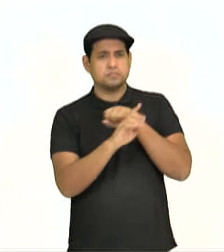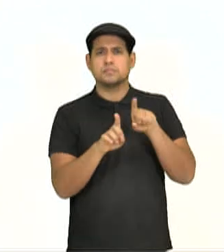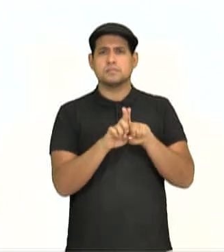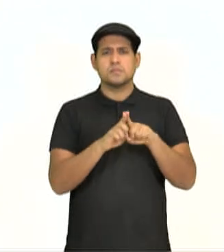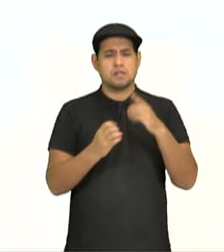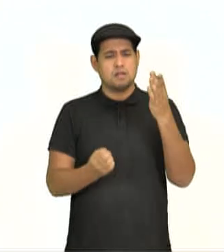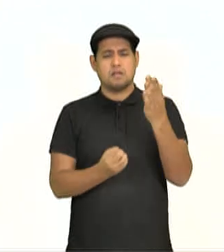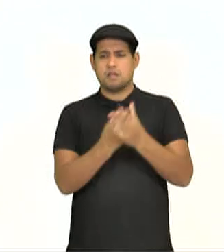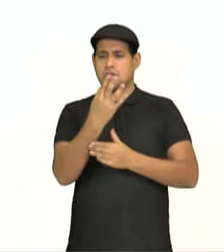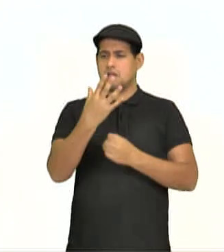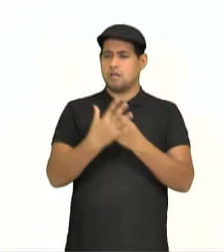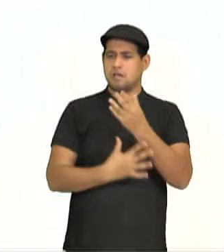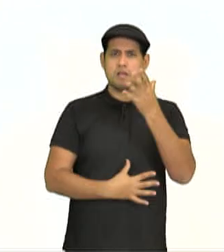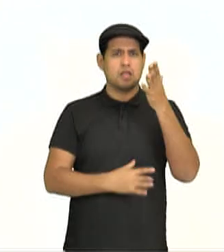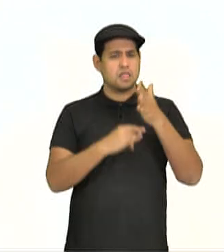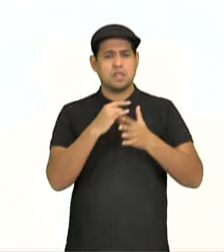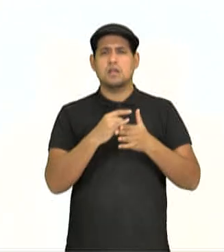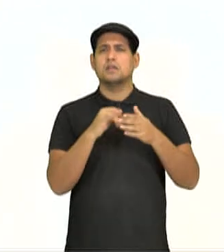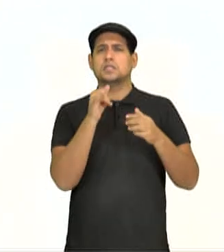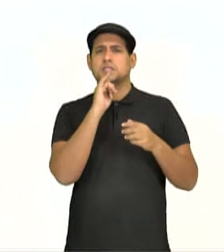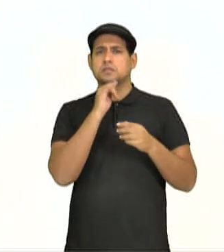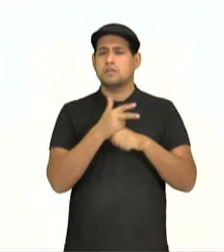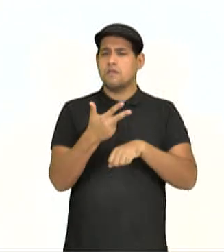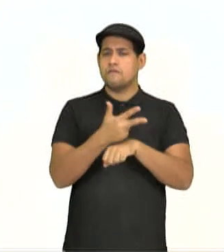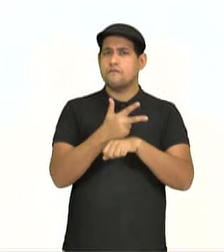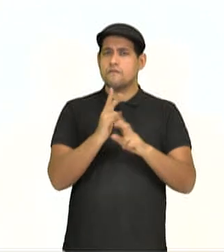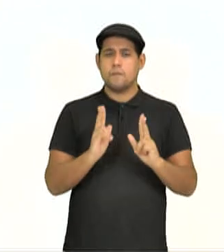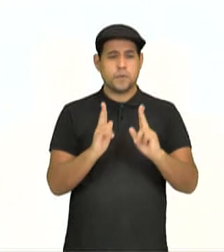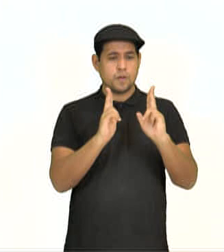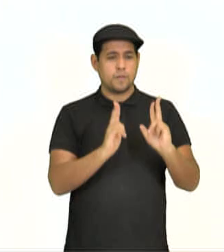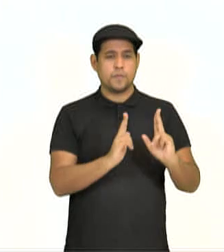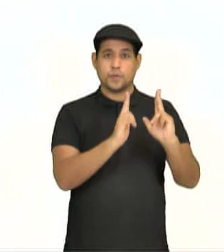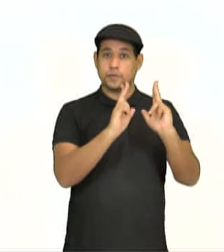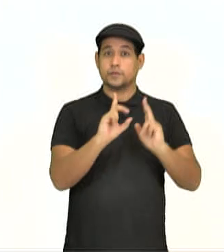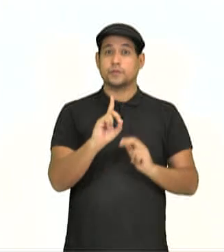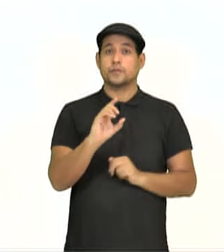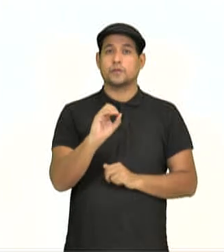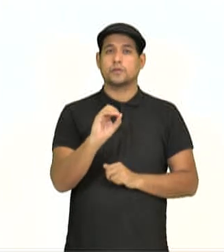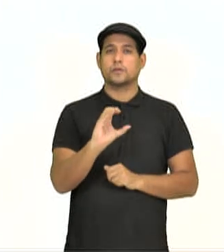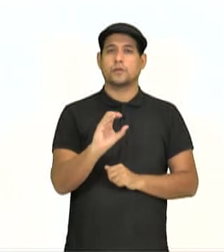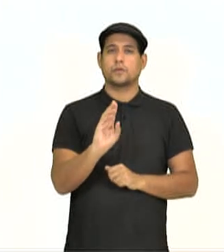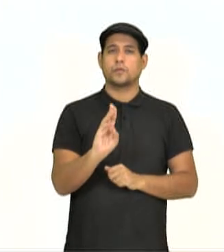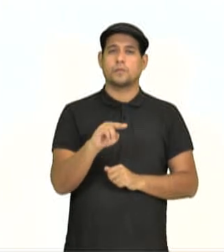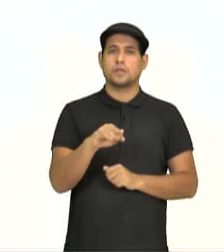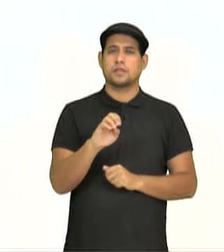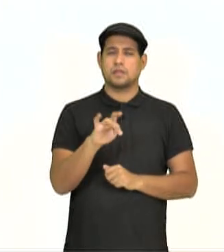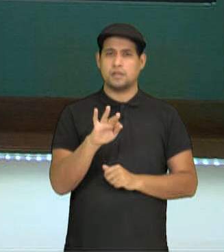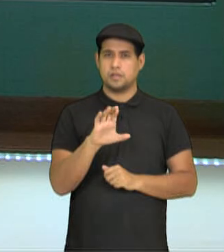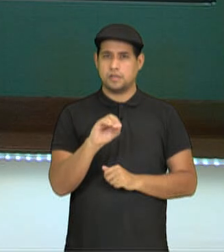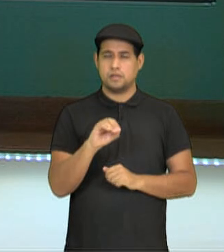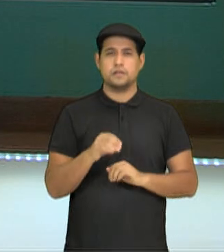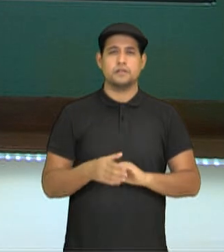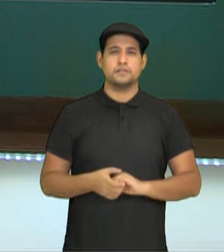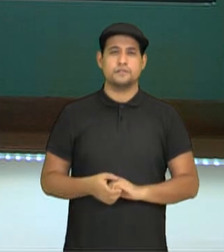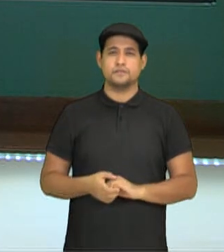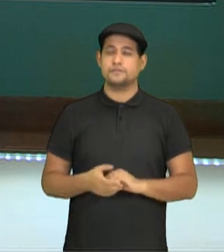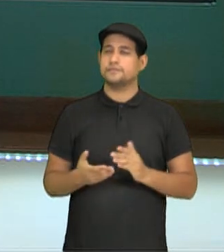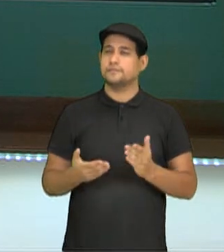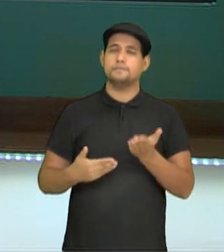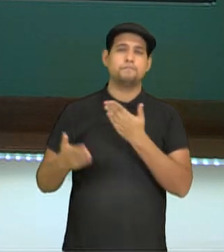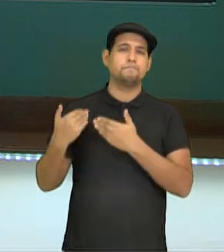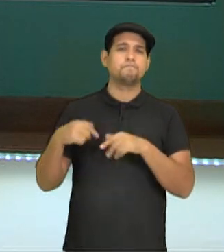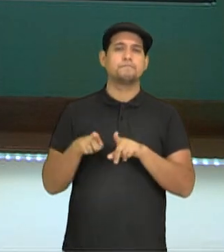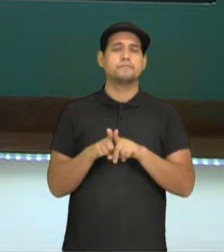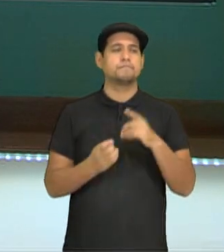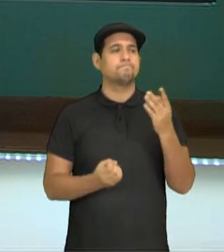a produzir documentários em curta-metragem, tá? Então, nessa época